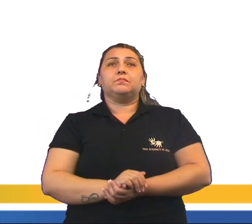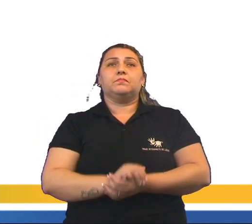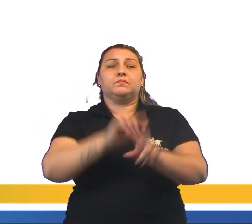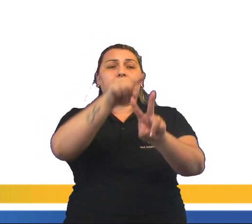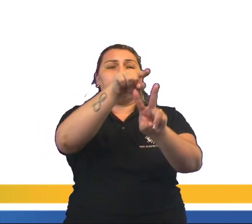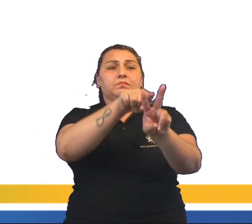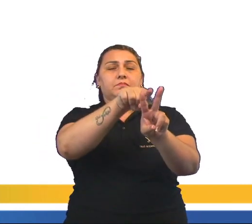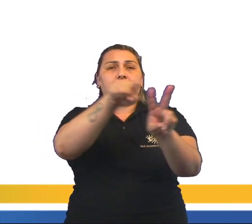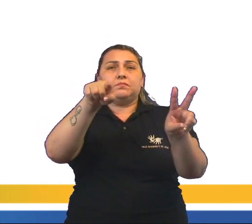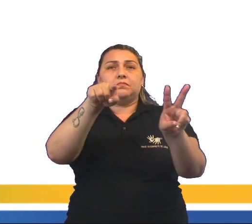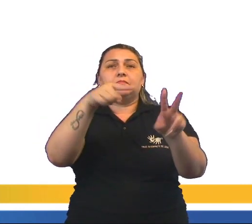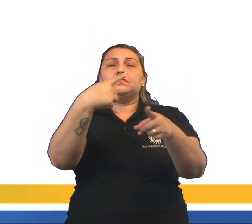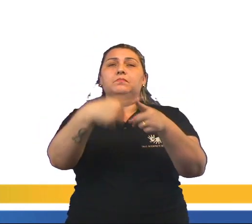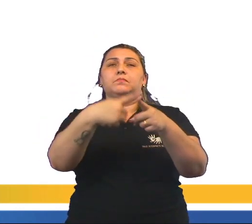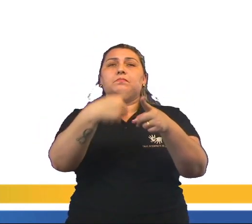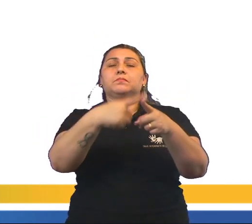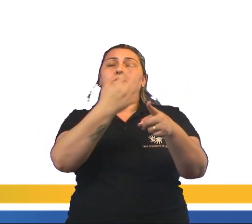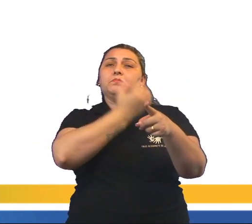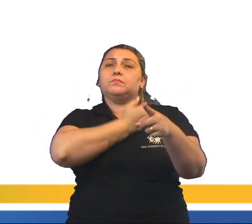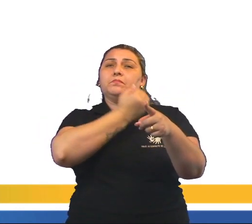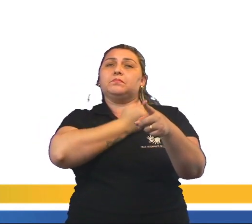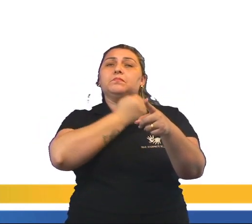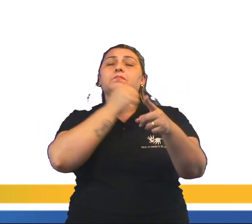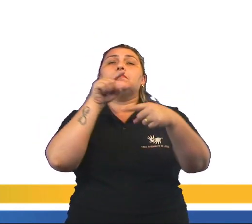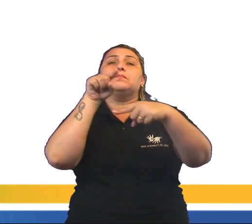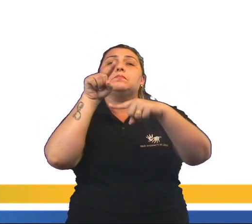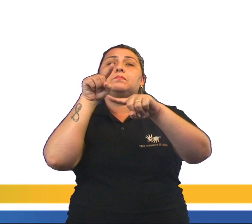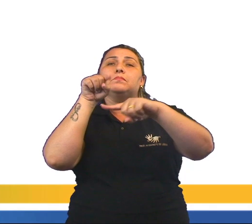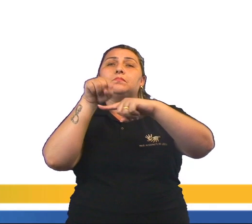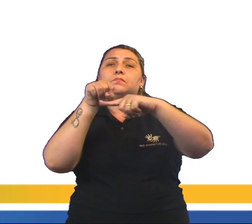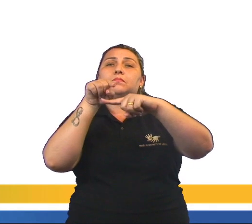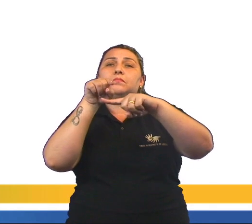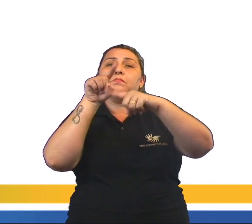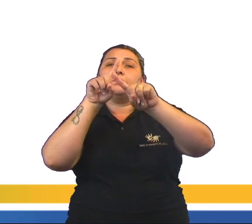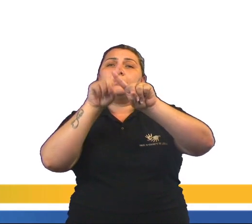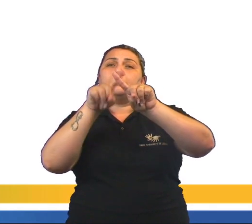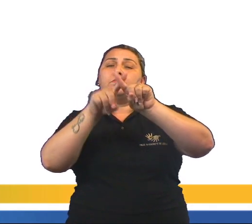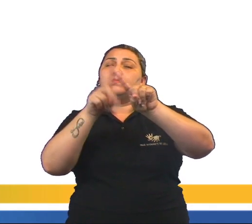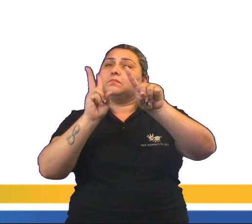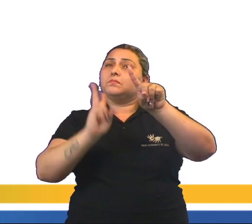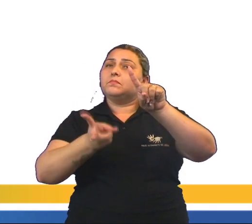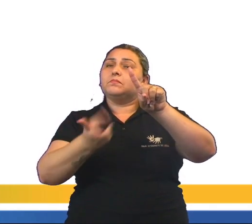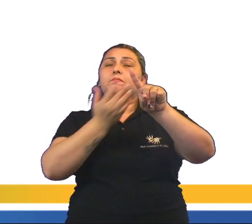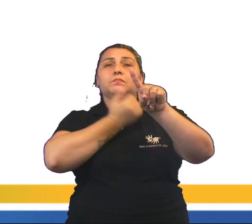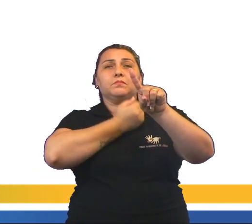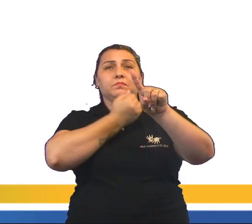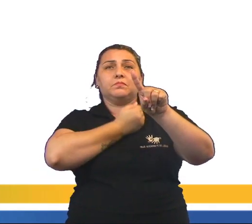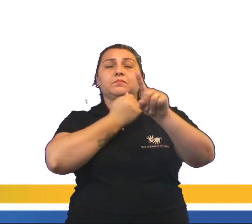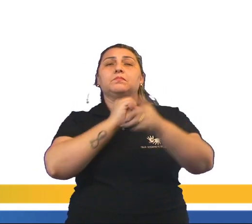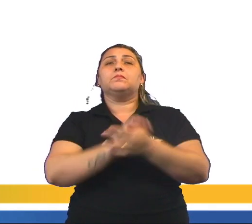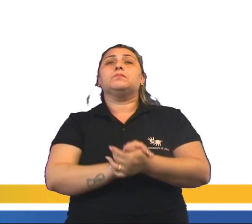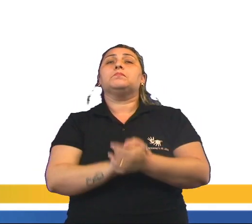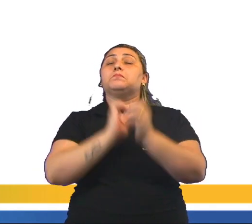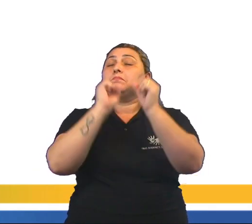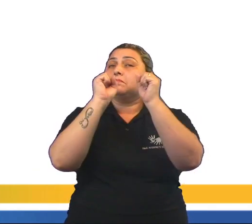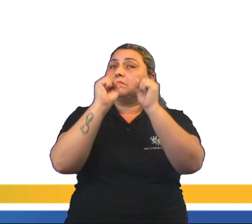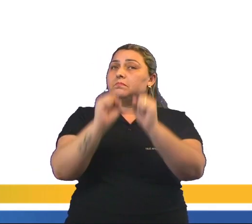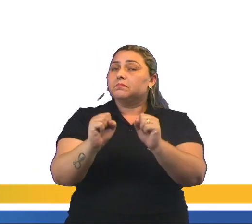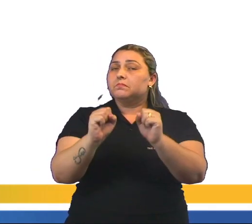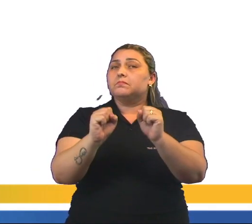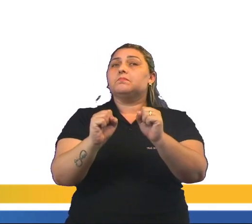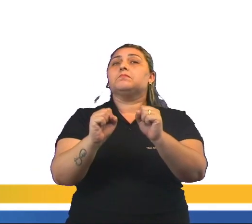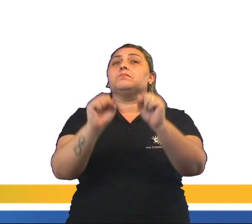raiz quadrada porque é aquele número multiplicado por ele mesmo tudo bem com isso nós